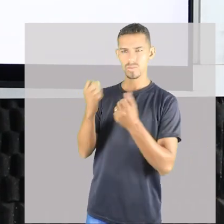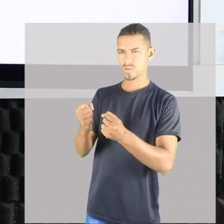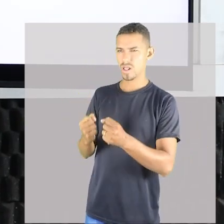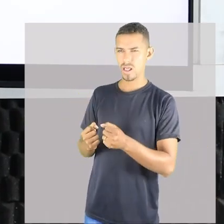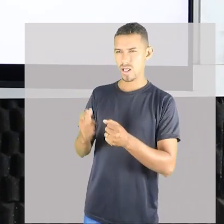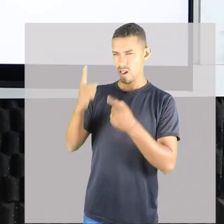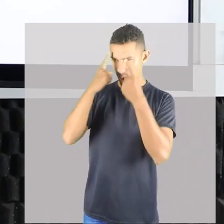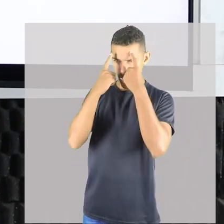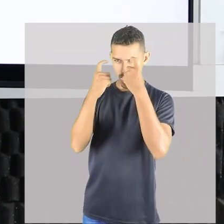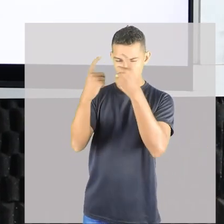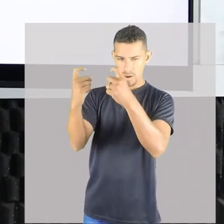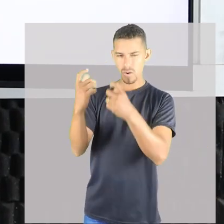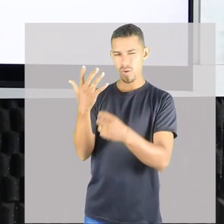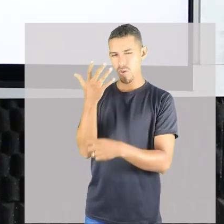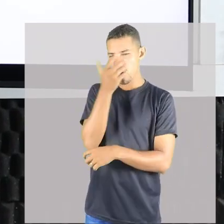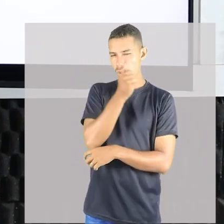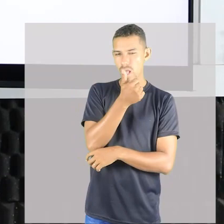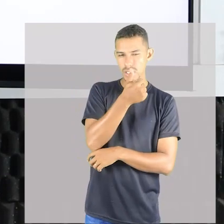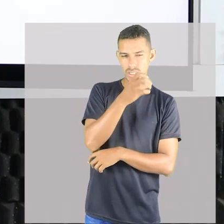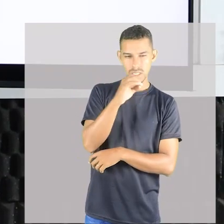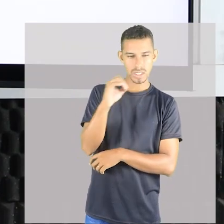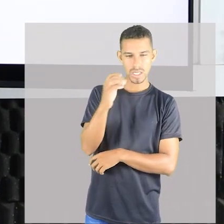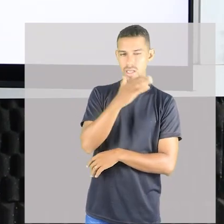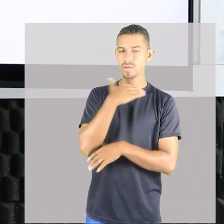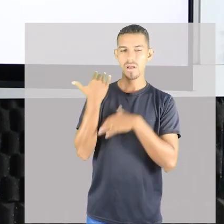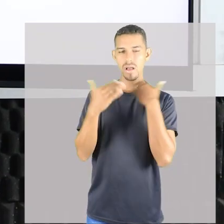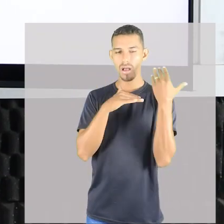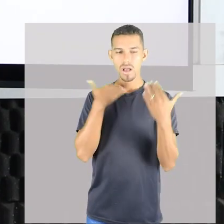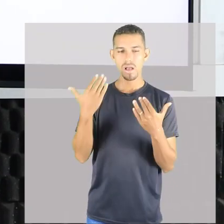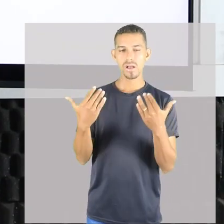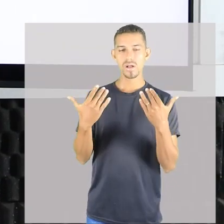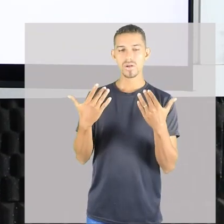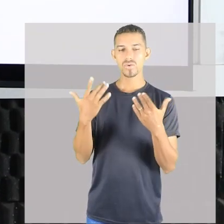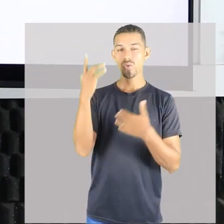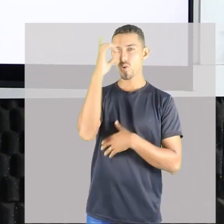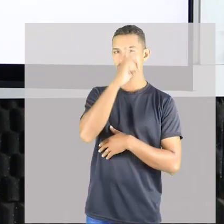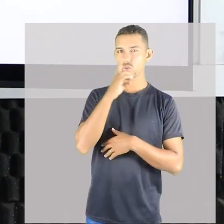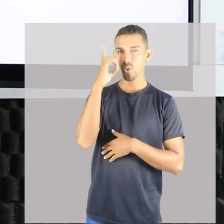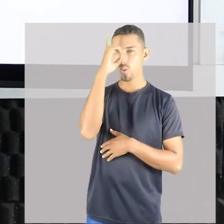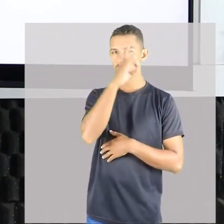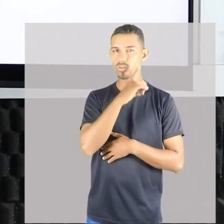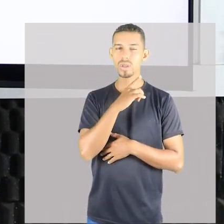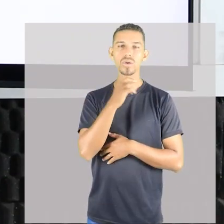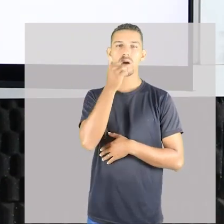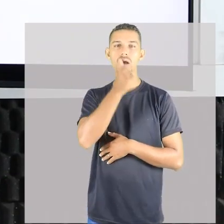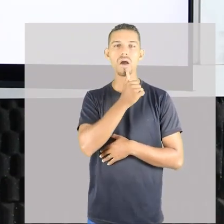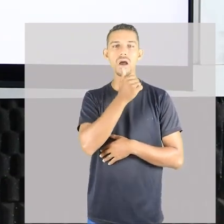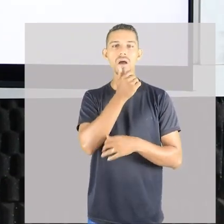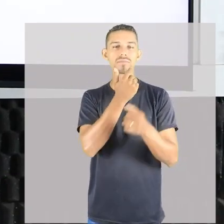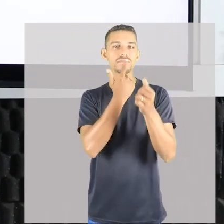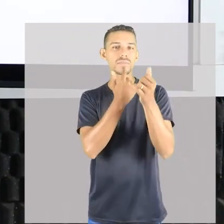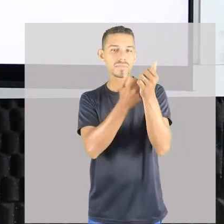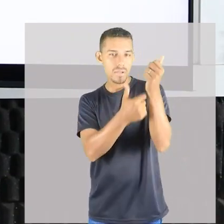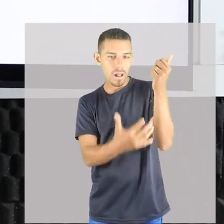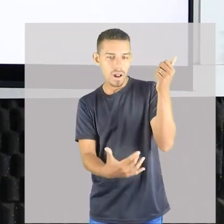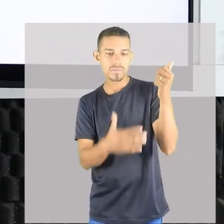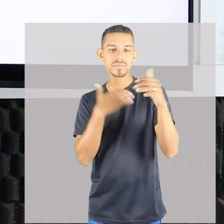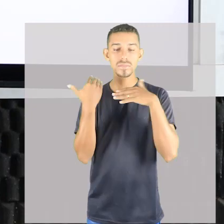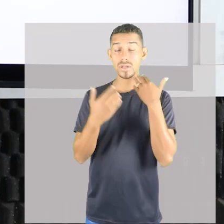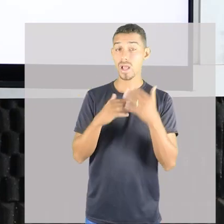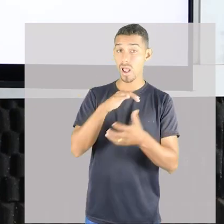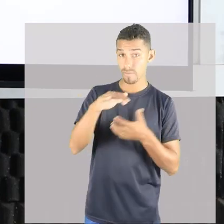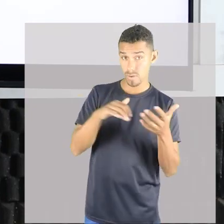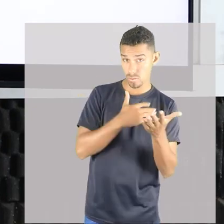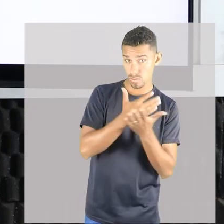manifestação, resultando em quase 100 mortes, conhecido como o Domingo Sangrento. Então a Revolução ela começa em